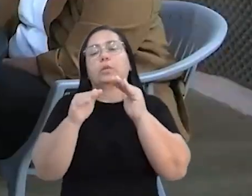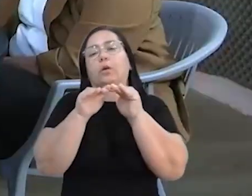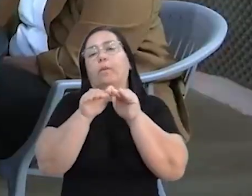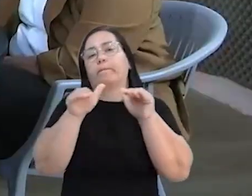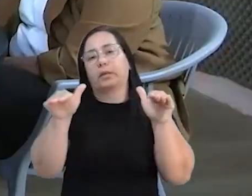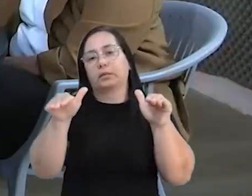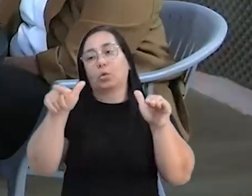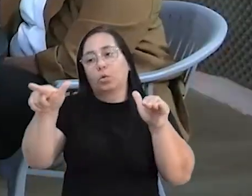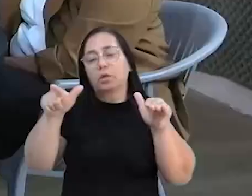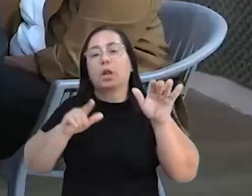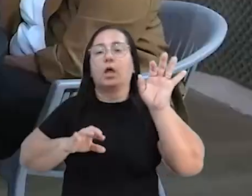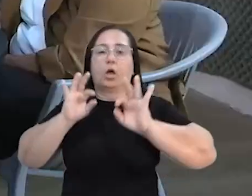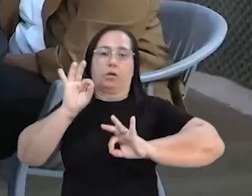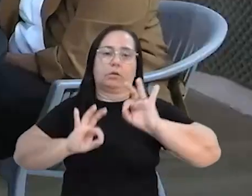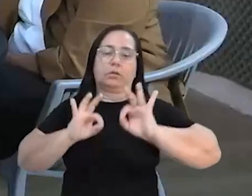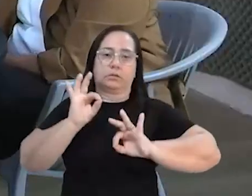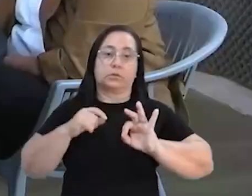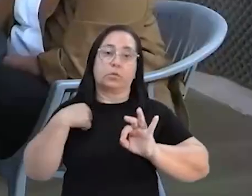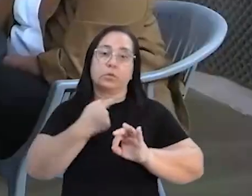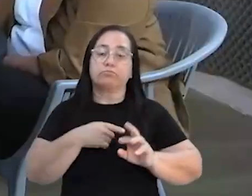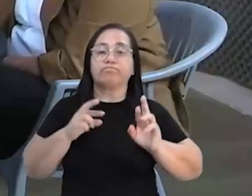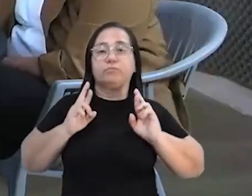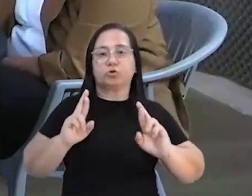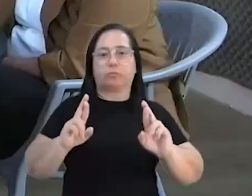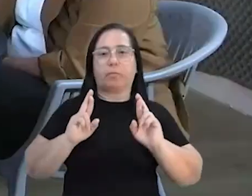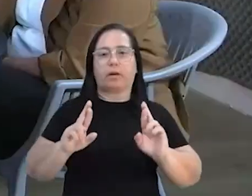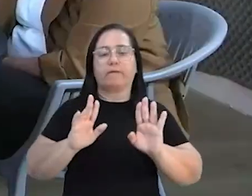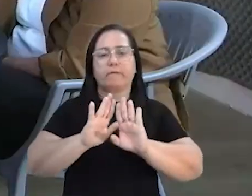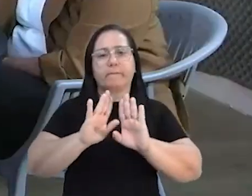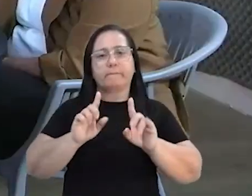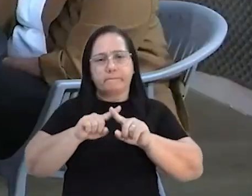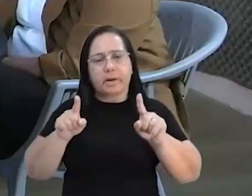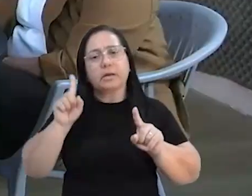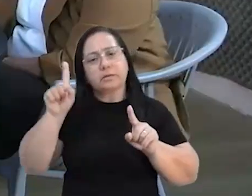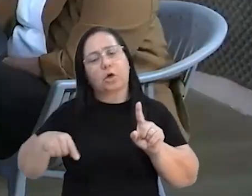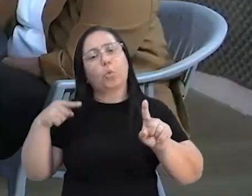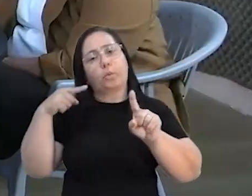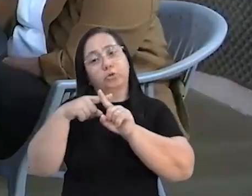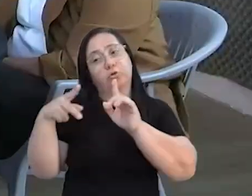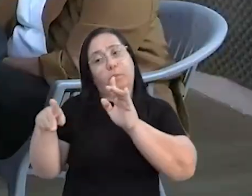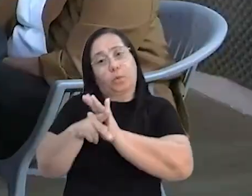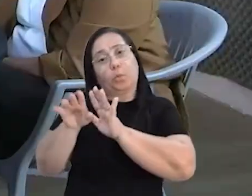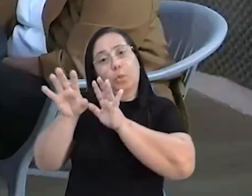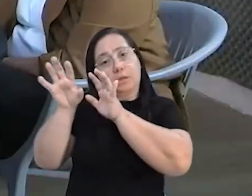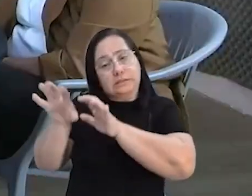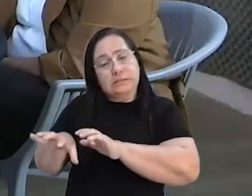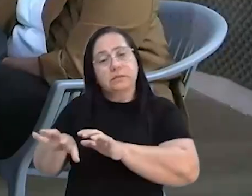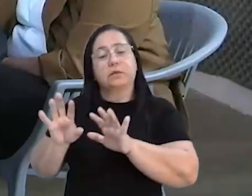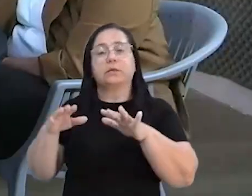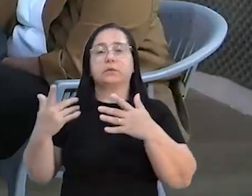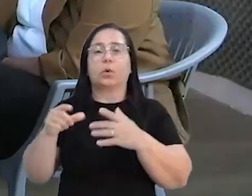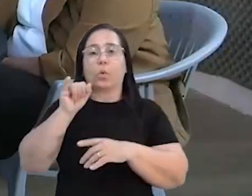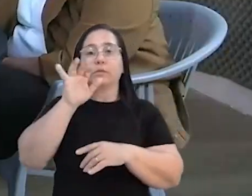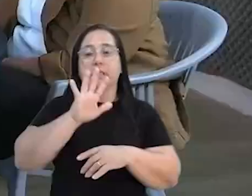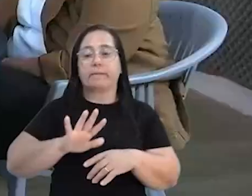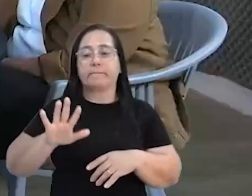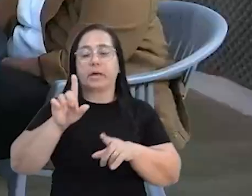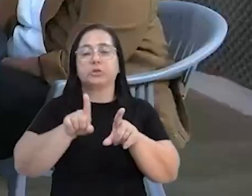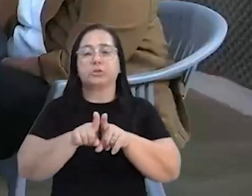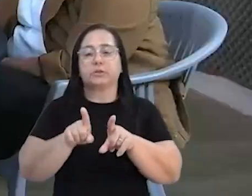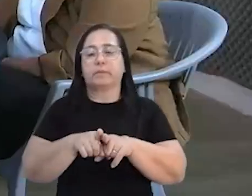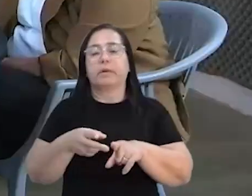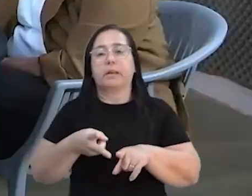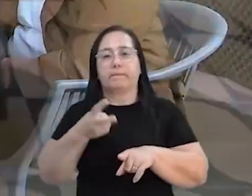que estava sendo esperado, mas isso foi o objetivo dela. E aí, nessa imagem também, a gente